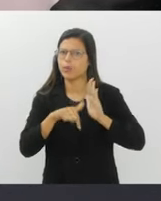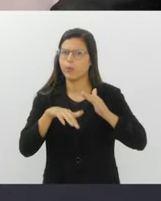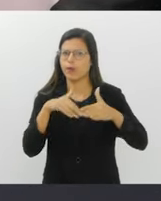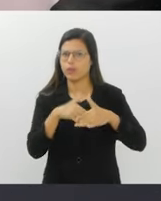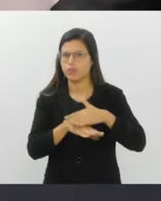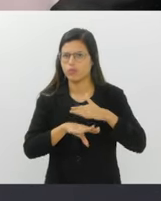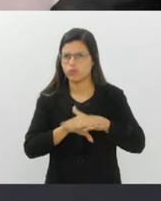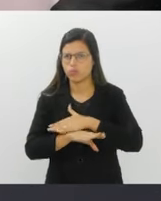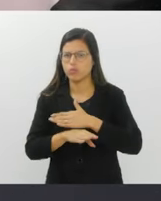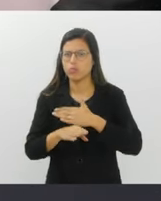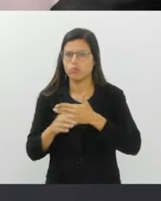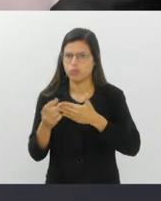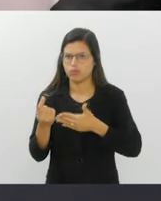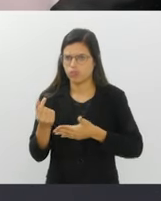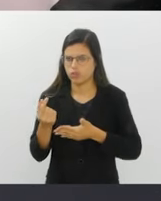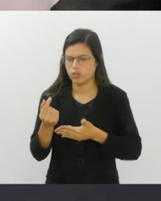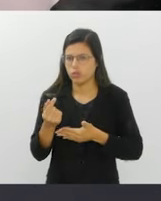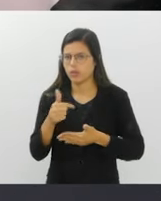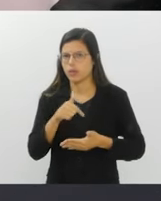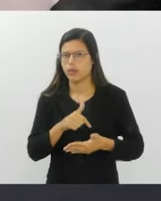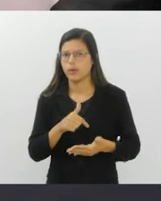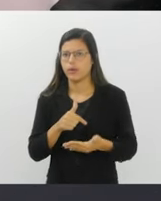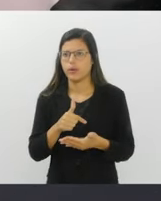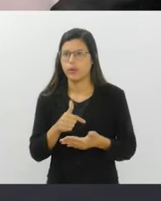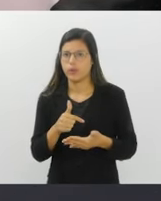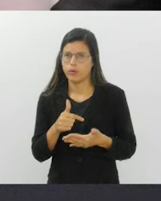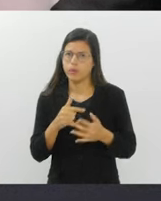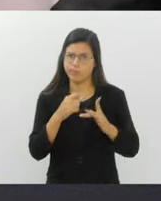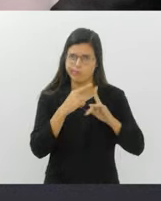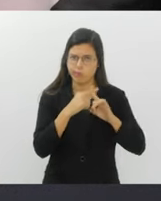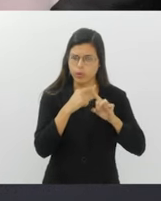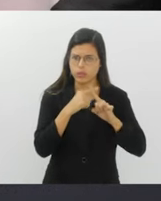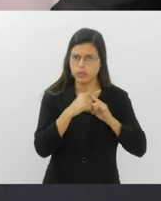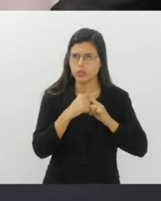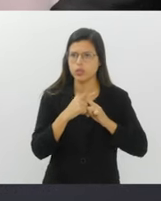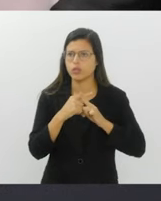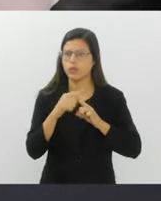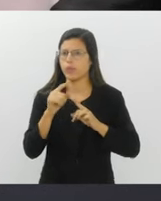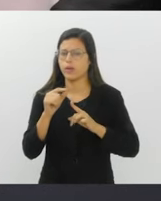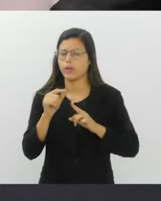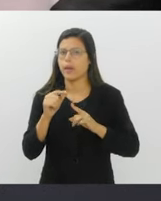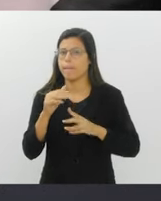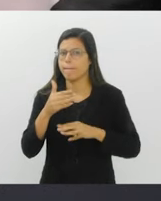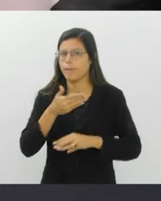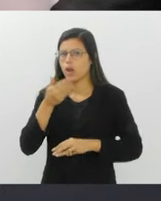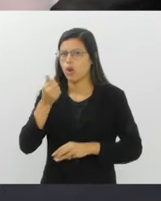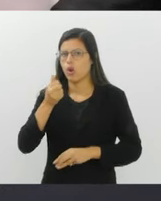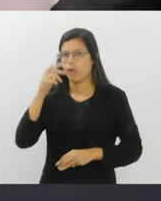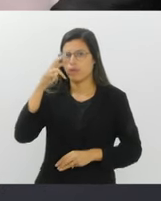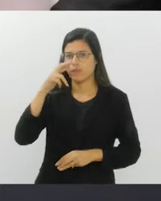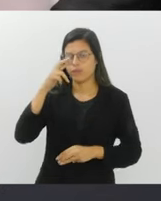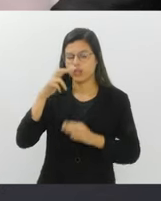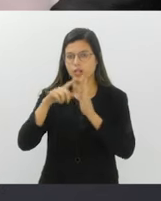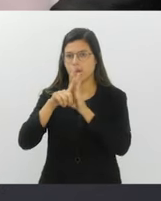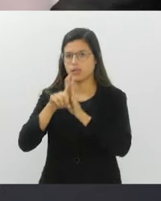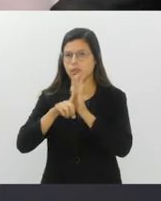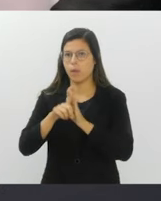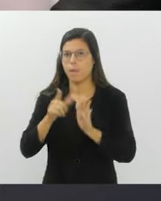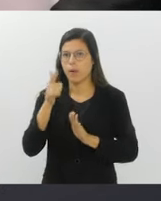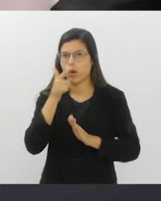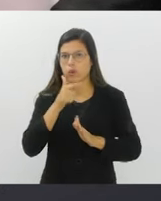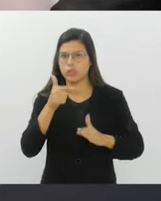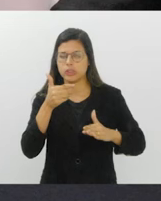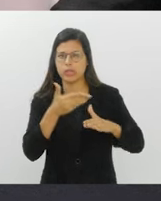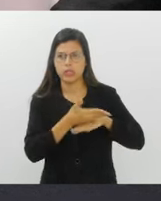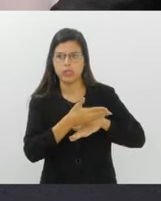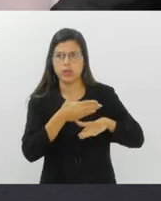e que me deixa otimista, porque pelo menos dá mais margem à fiscalização. A regra para acessar o fundo precisa. Nome